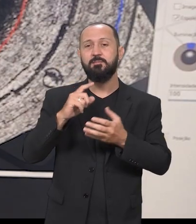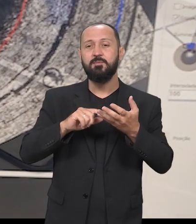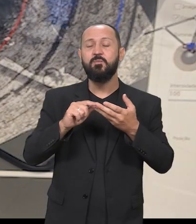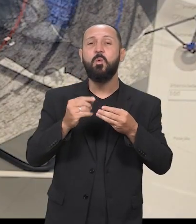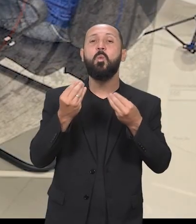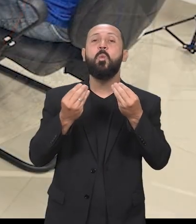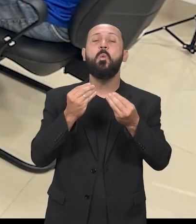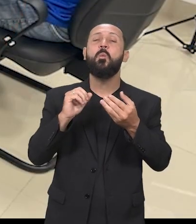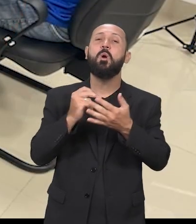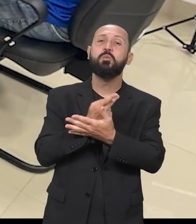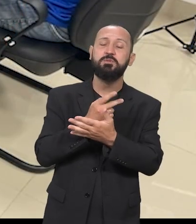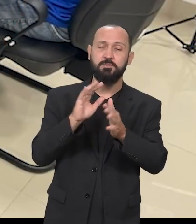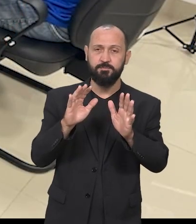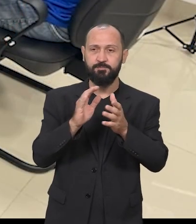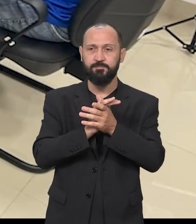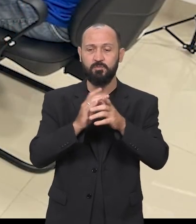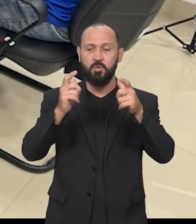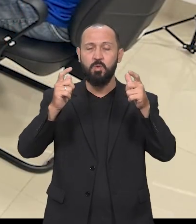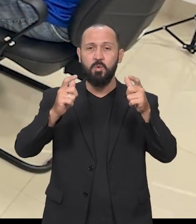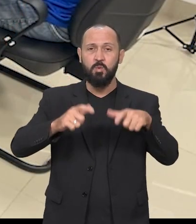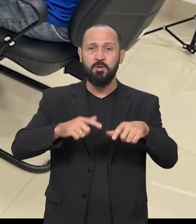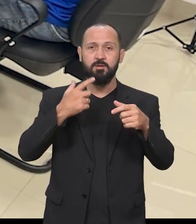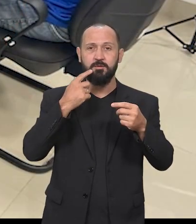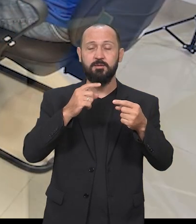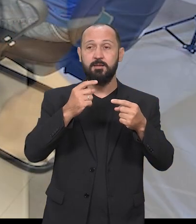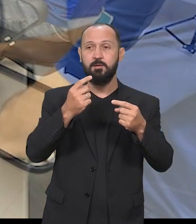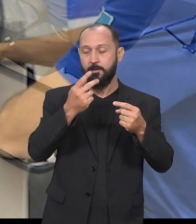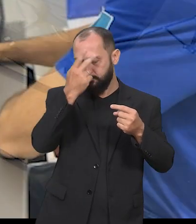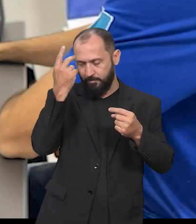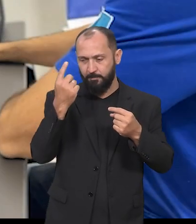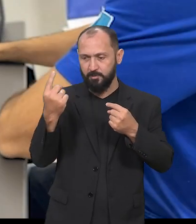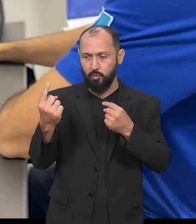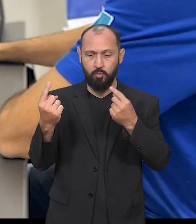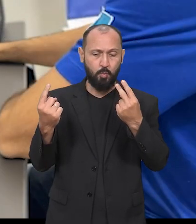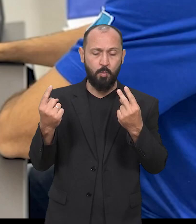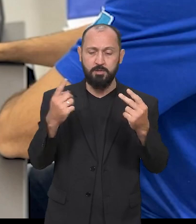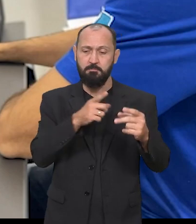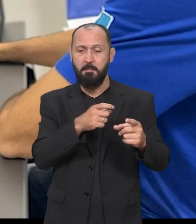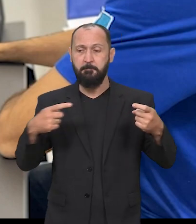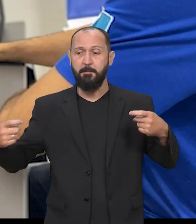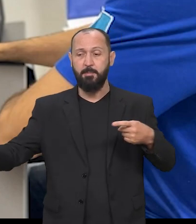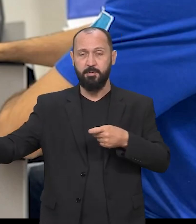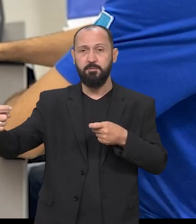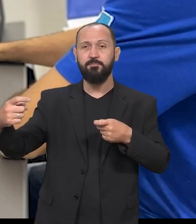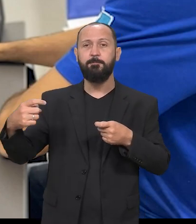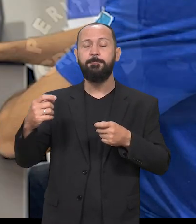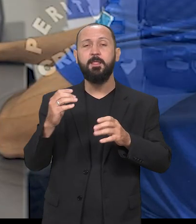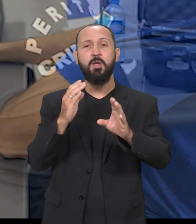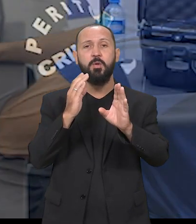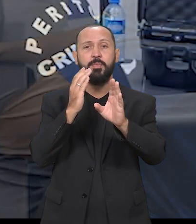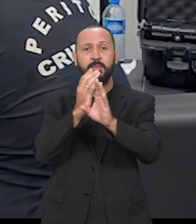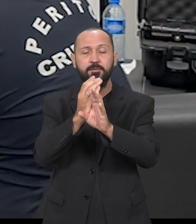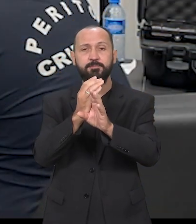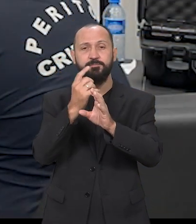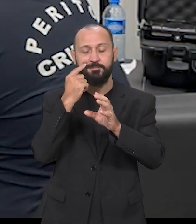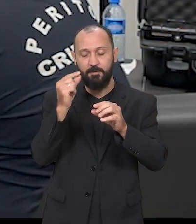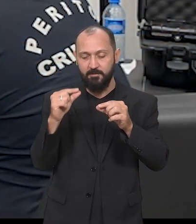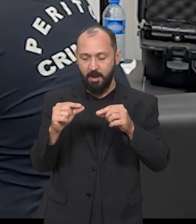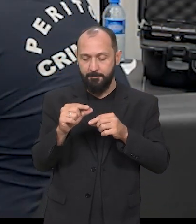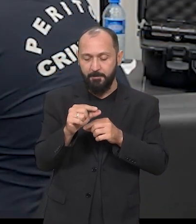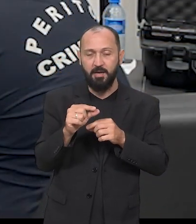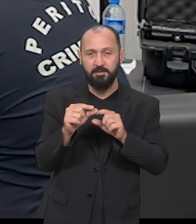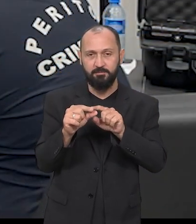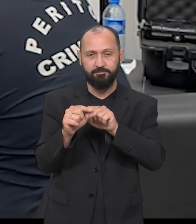uma dinâmica. Então, por exemplo, num local que eu tenho mais de um atirador, eu posso ter, através da identificação